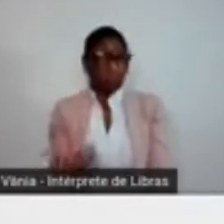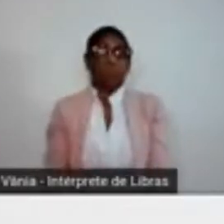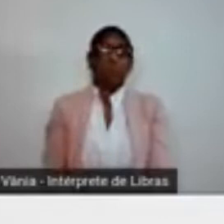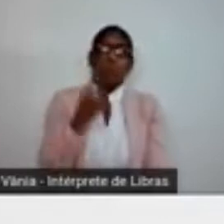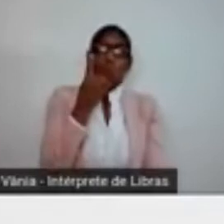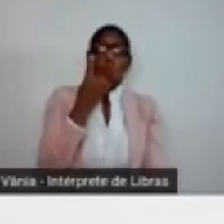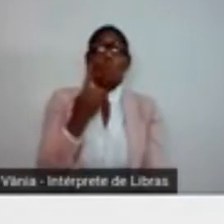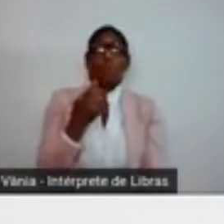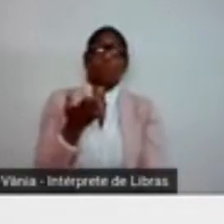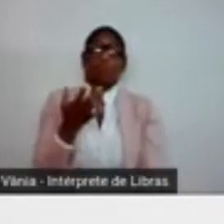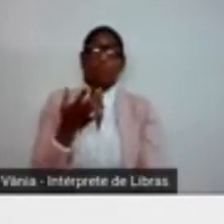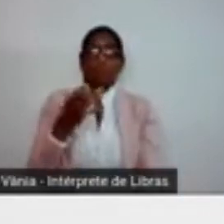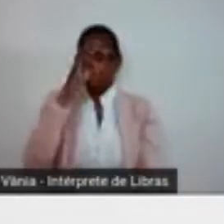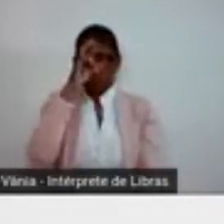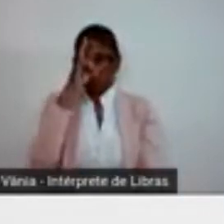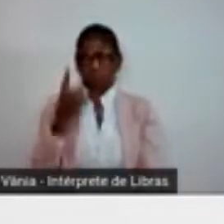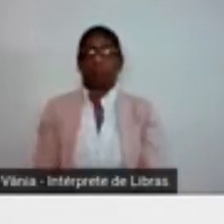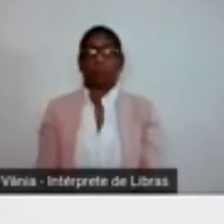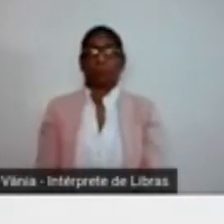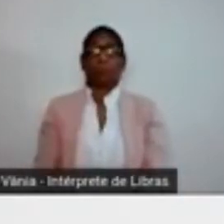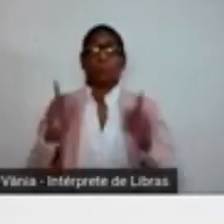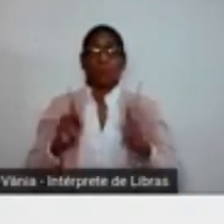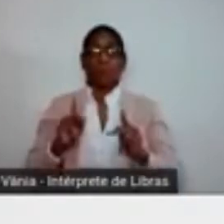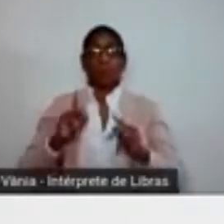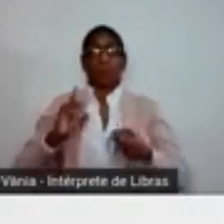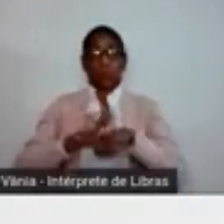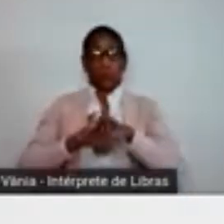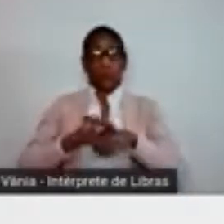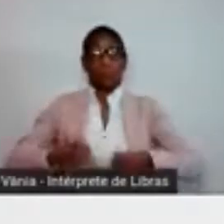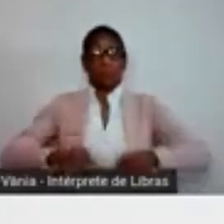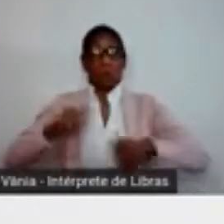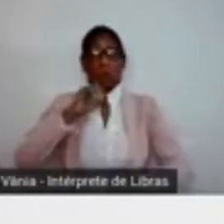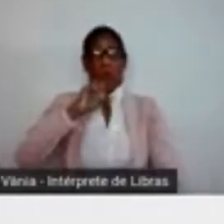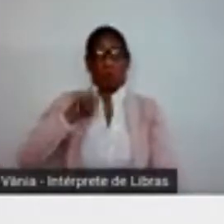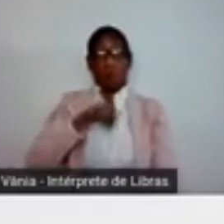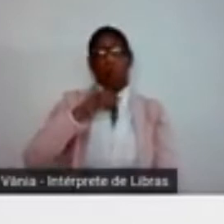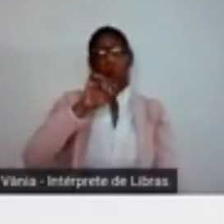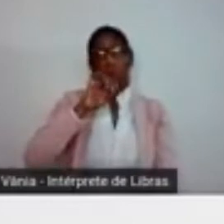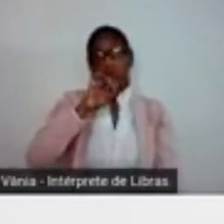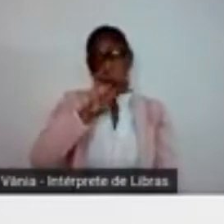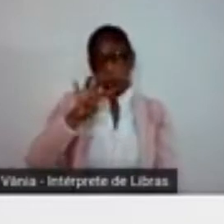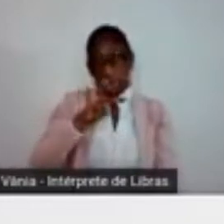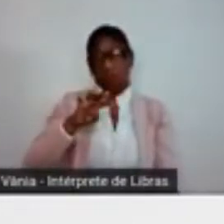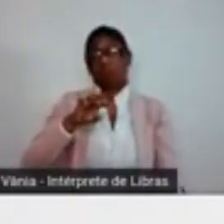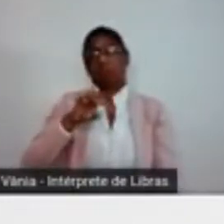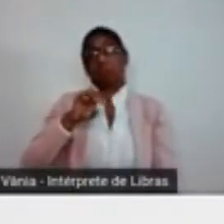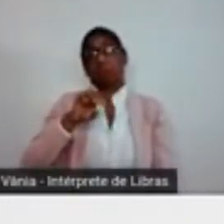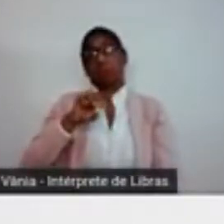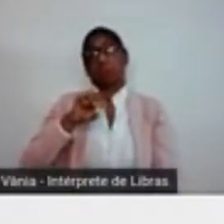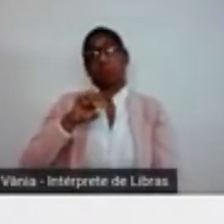hospitalizações. Os casos ativos sobre recuperados melhoraram de 0,34 para 0,25, né? Era 0,4, baixou